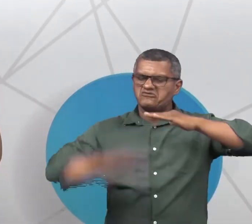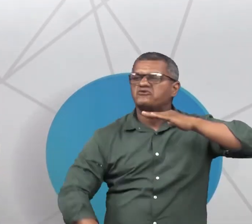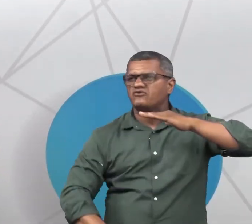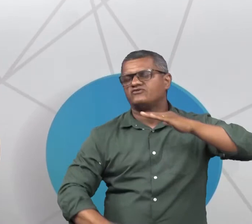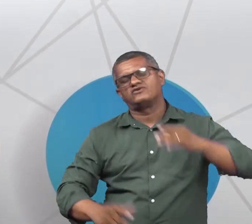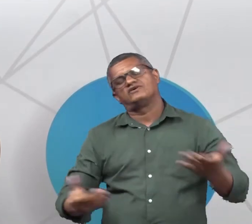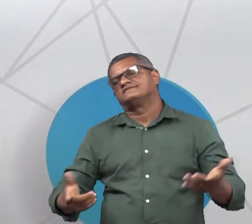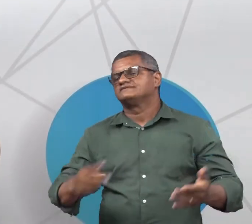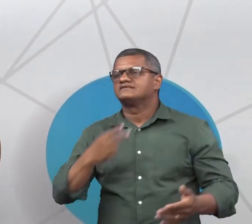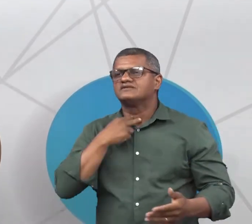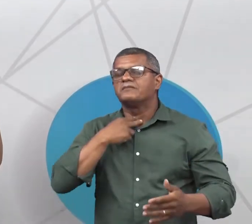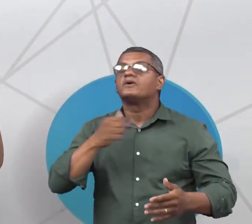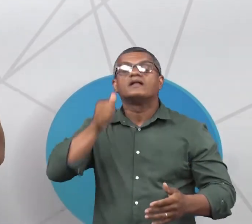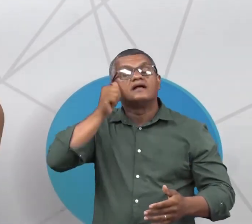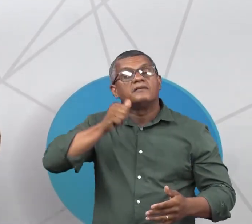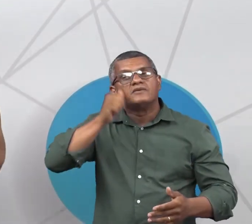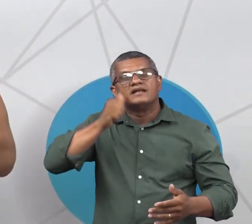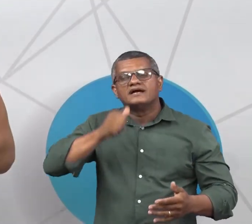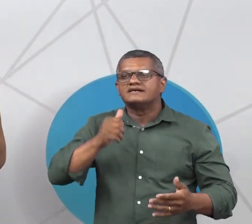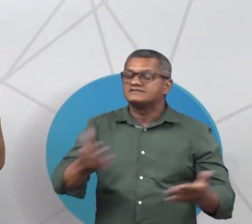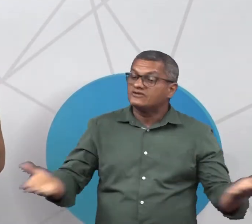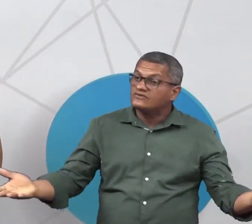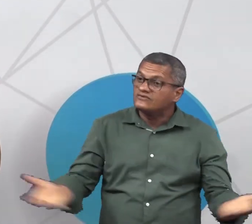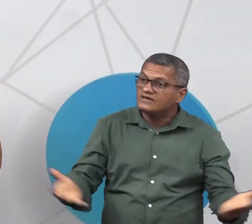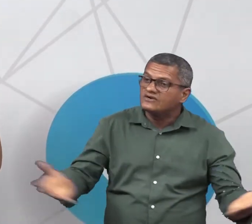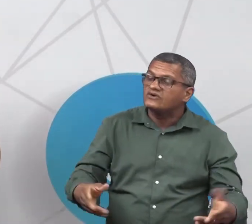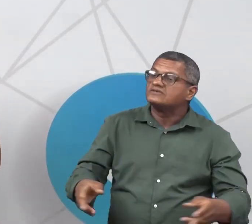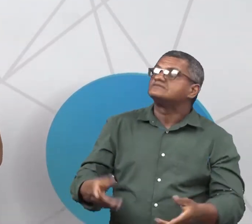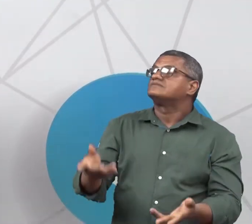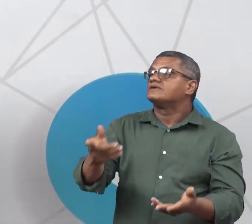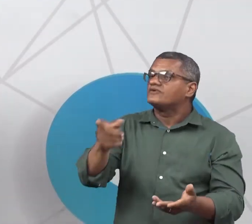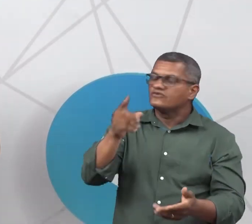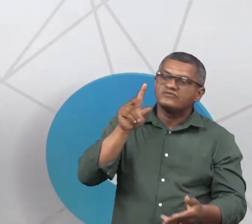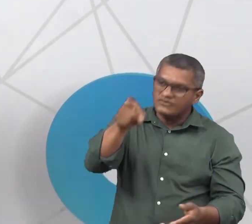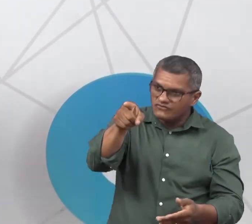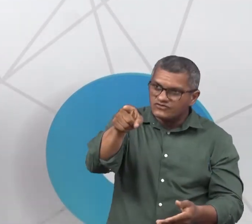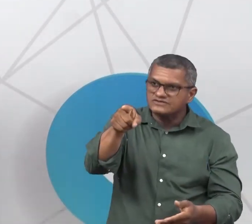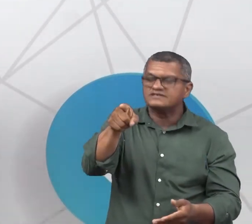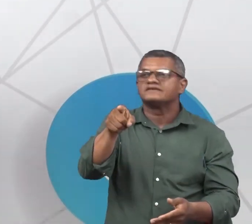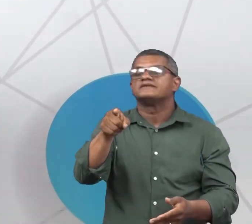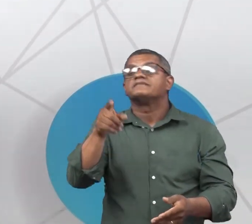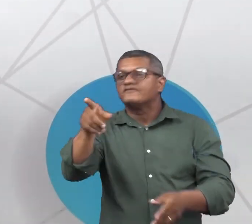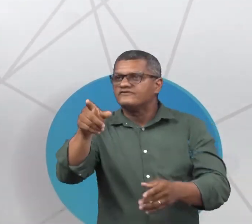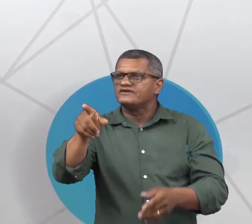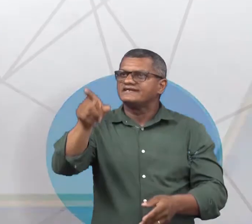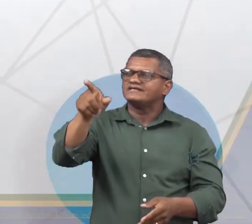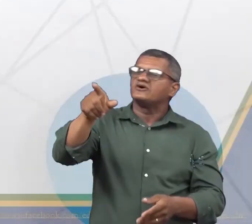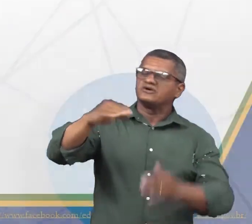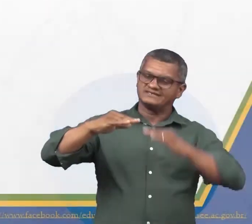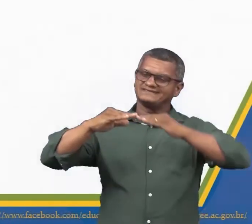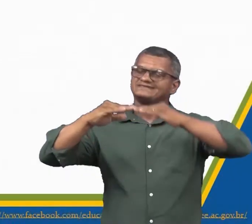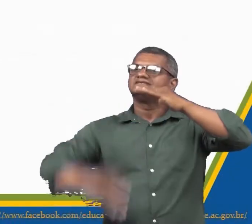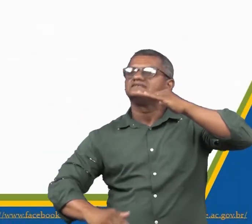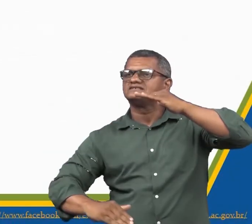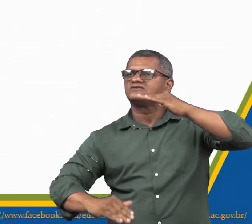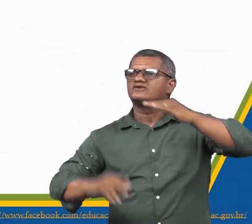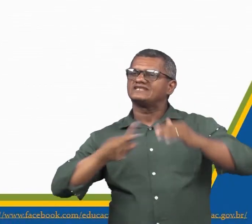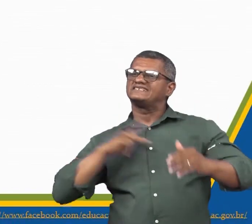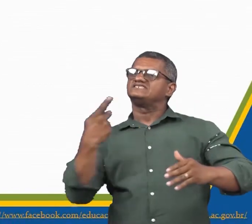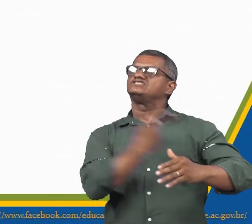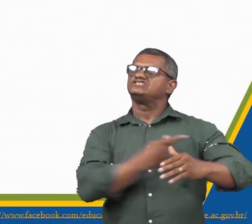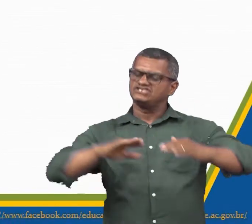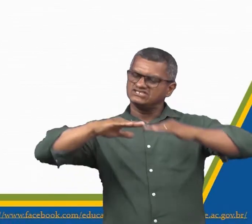inferiorização em relação à mulher. Aí agora eu chamo a atenção de você justamente a esse termo, desigualdade de